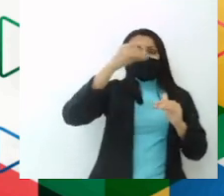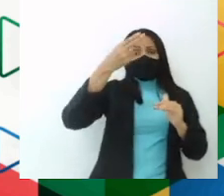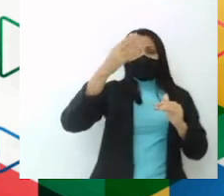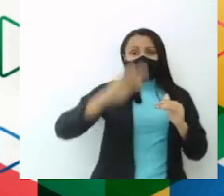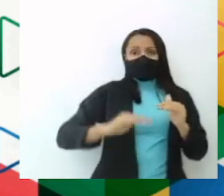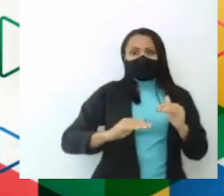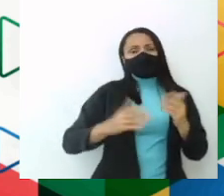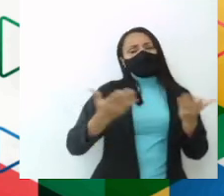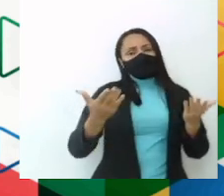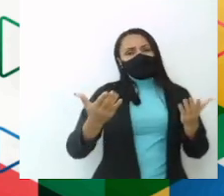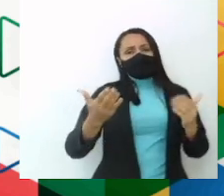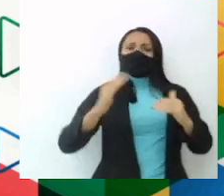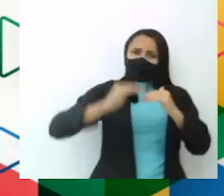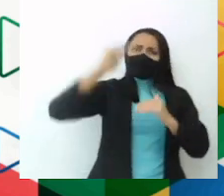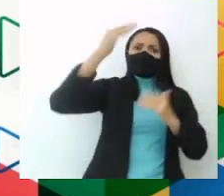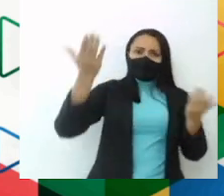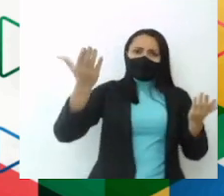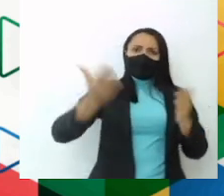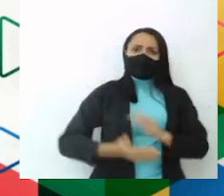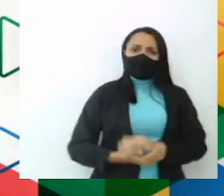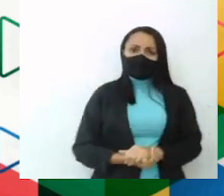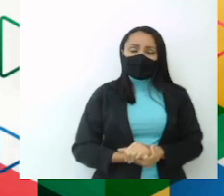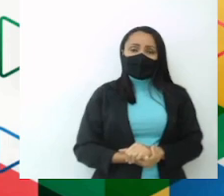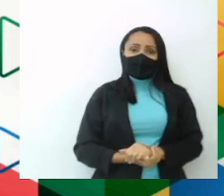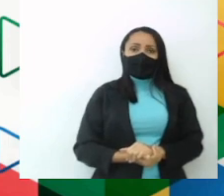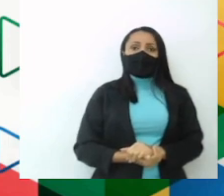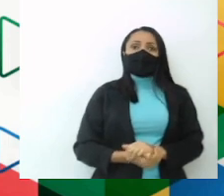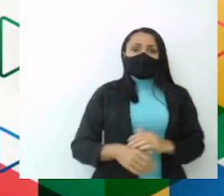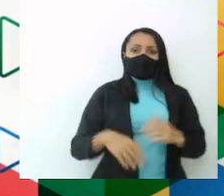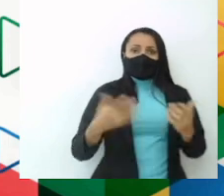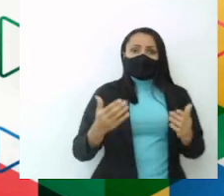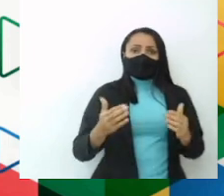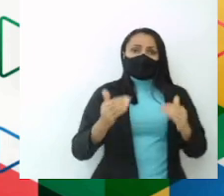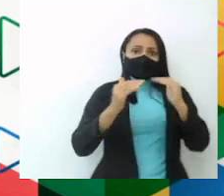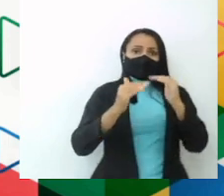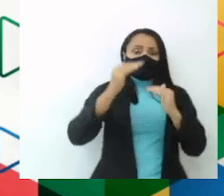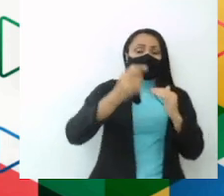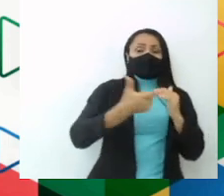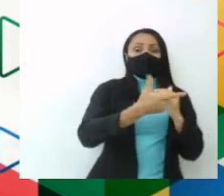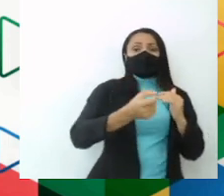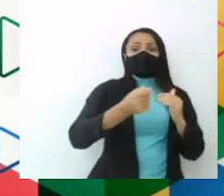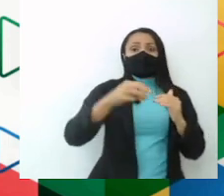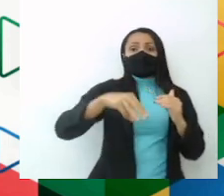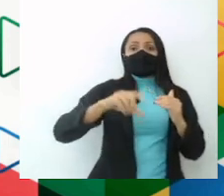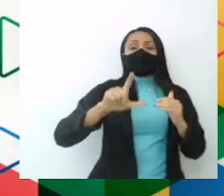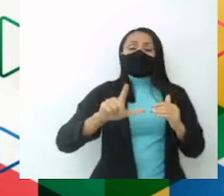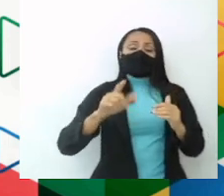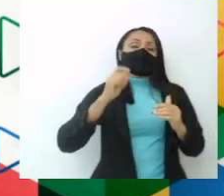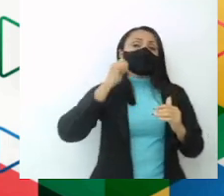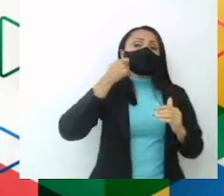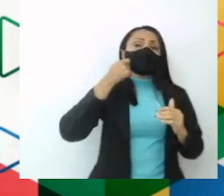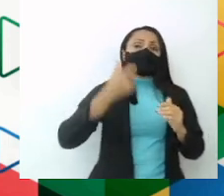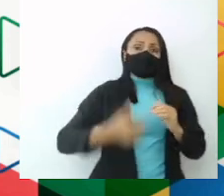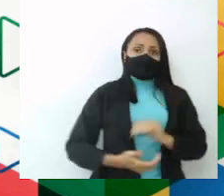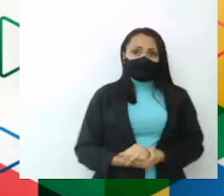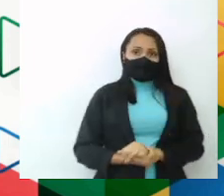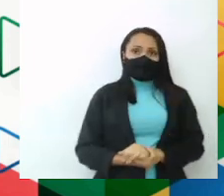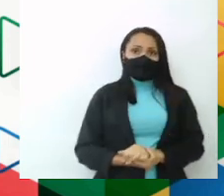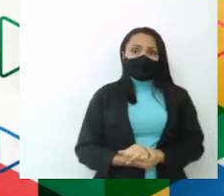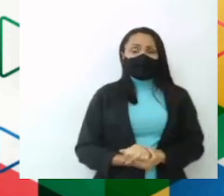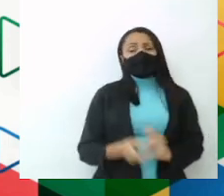mais. Então, aumentando a quantidade de suco que você vai tomar, vai aumentar o preço final. Então, essas são